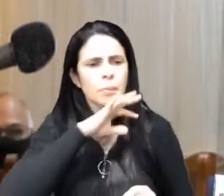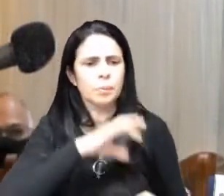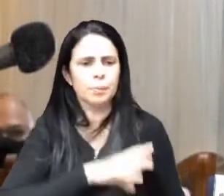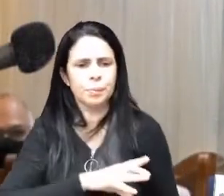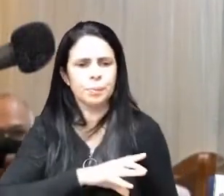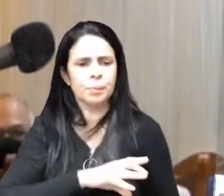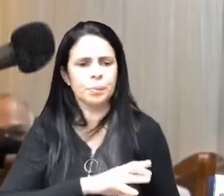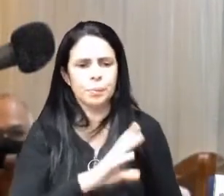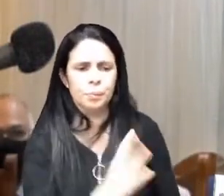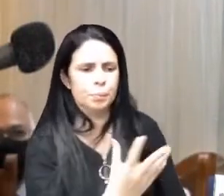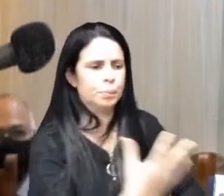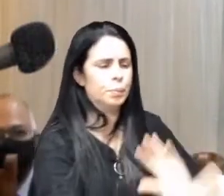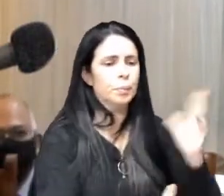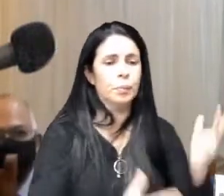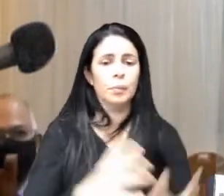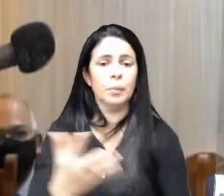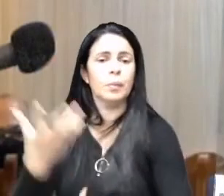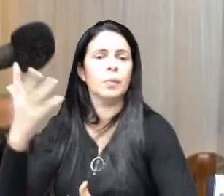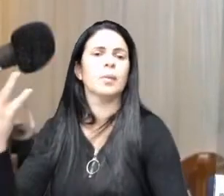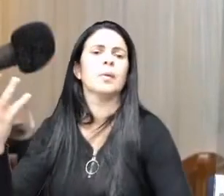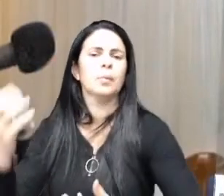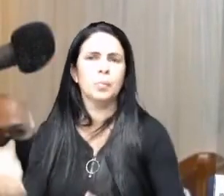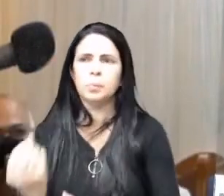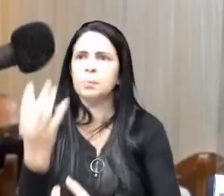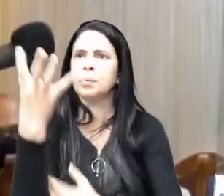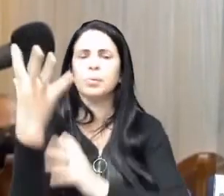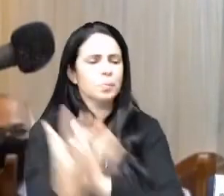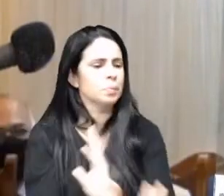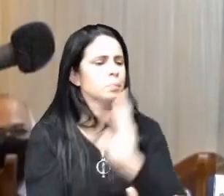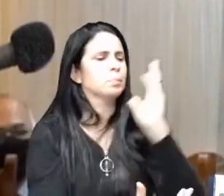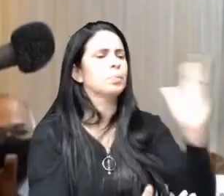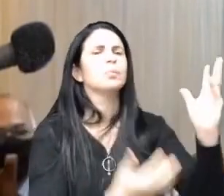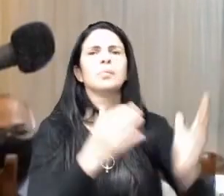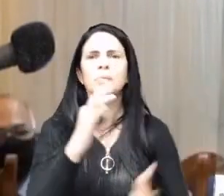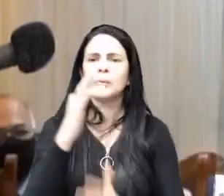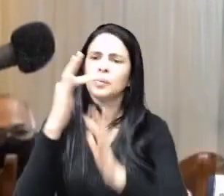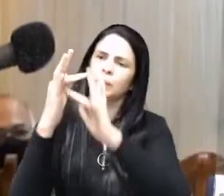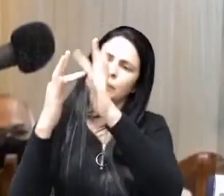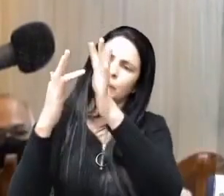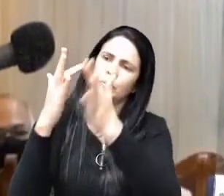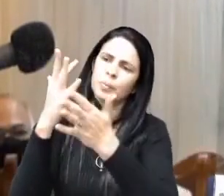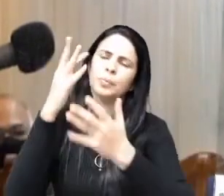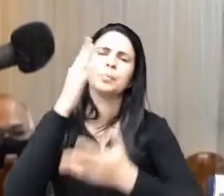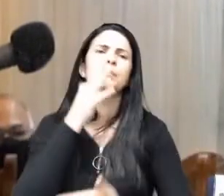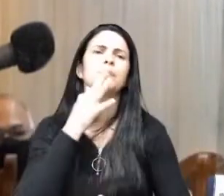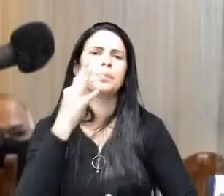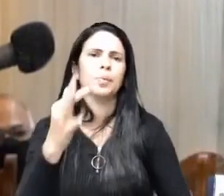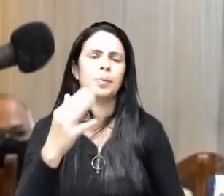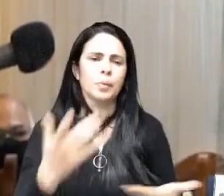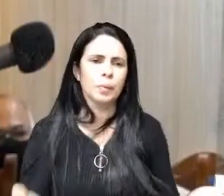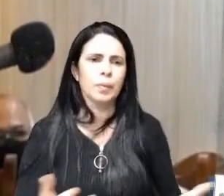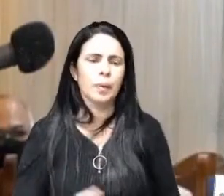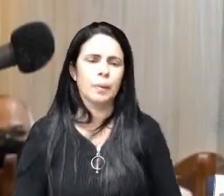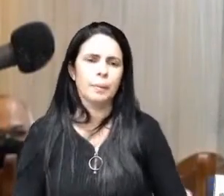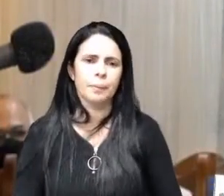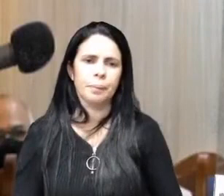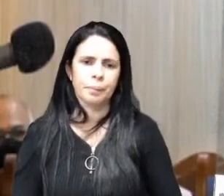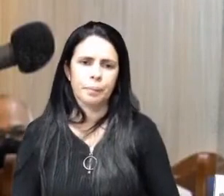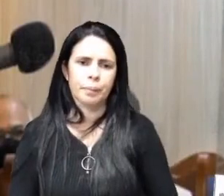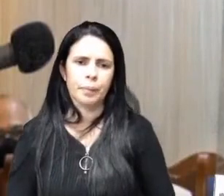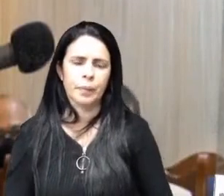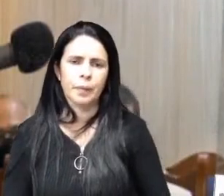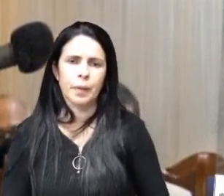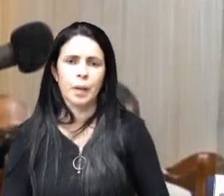deserto reverdecerão, porque arvoredo dará o seu fruto, e a vide e a figueira darão a